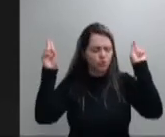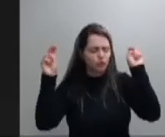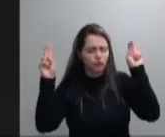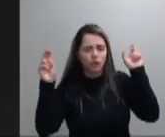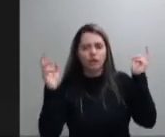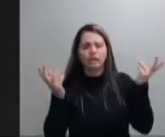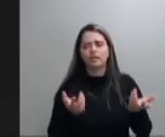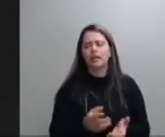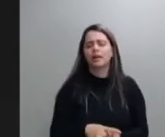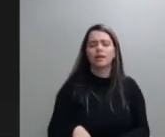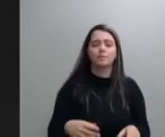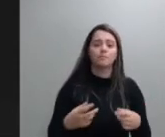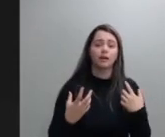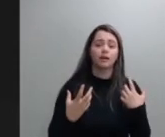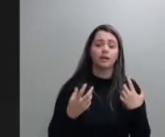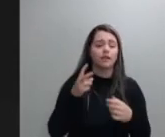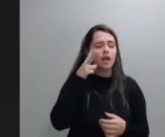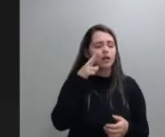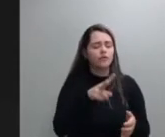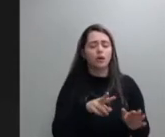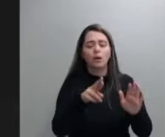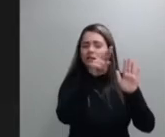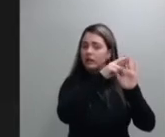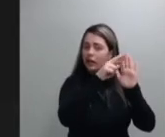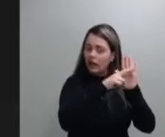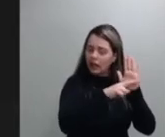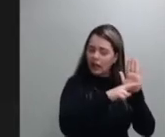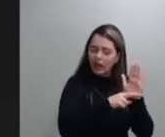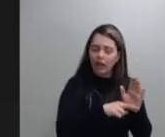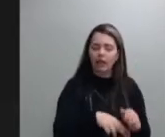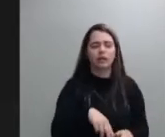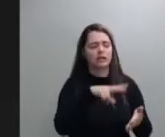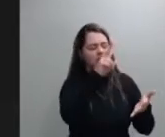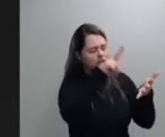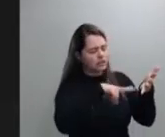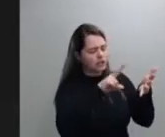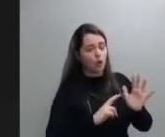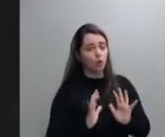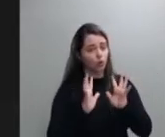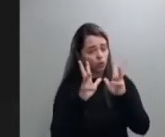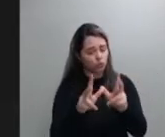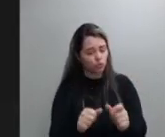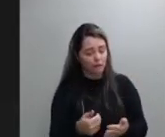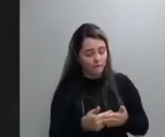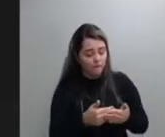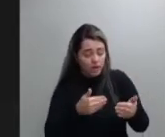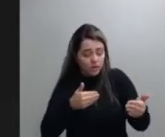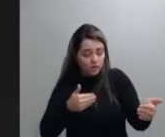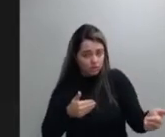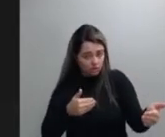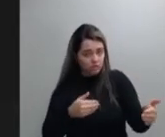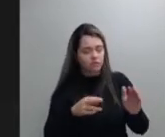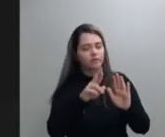manteve as regras contidas inicialmente no edital afastando as regras criadas após iniciar do concurso ainda que